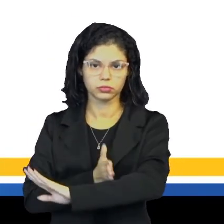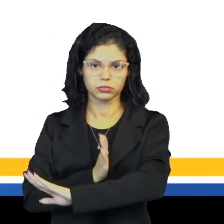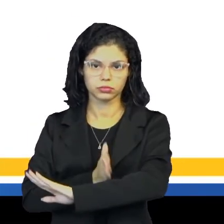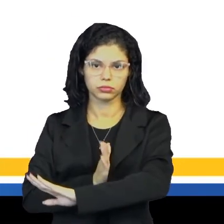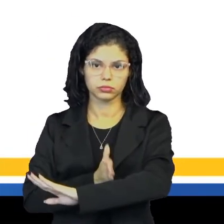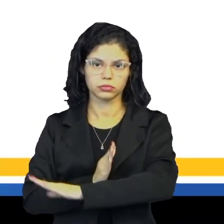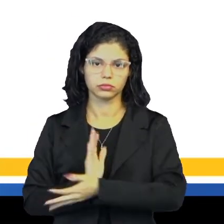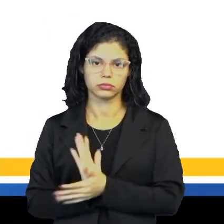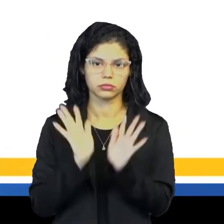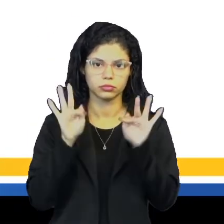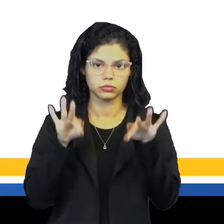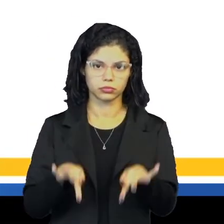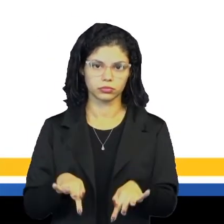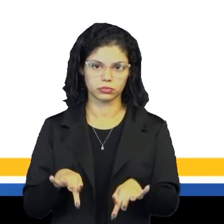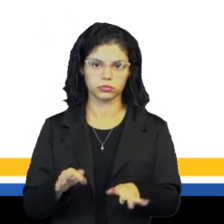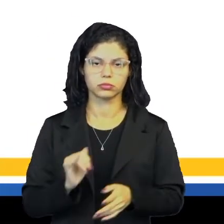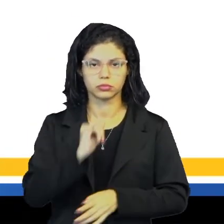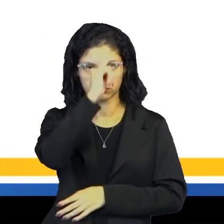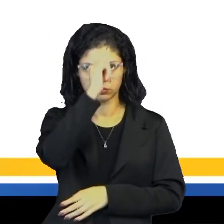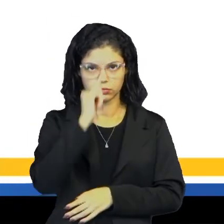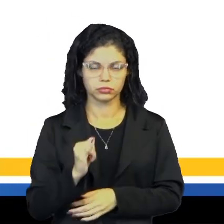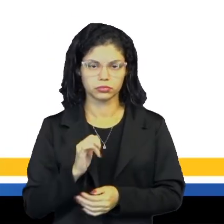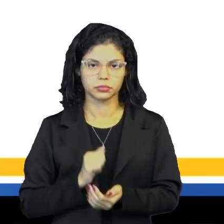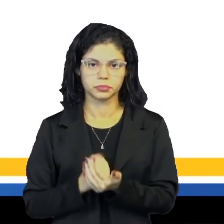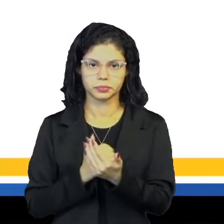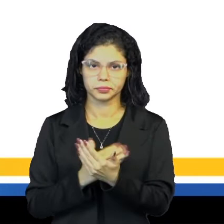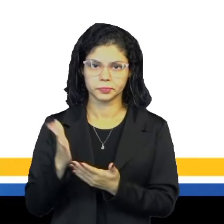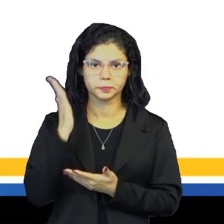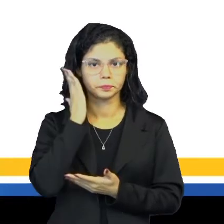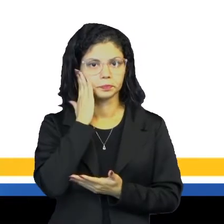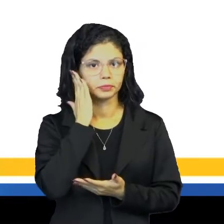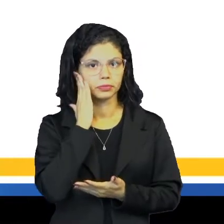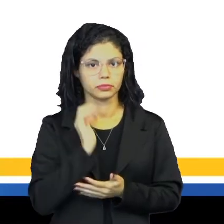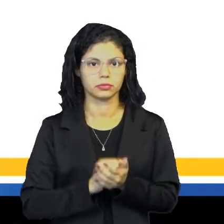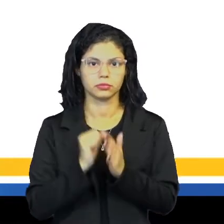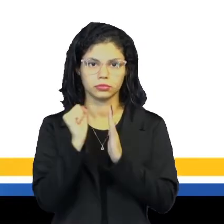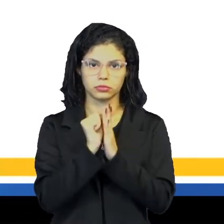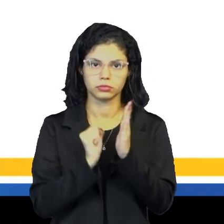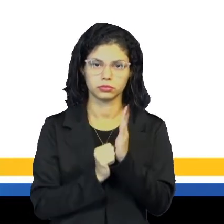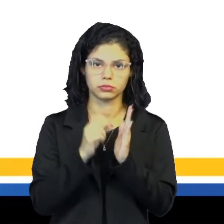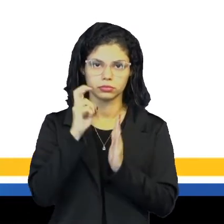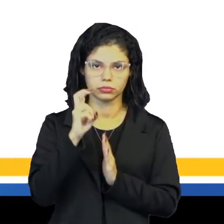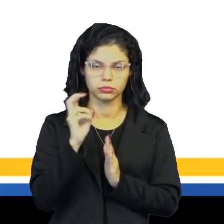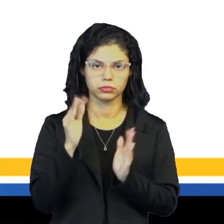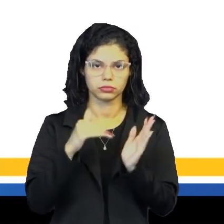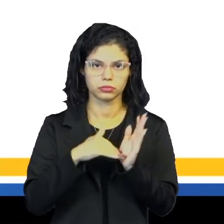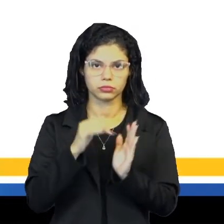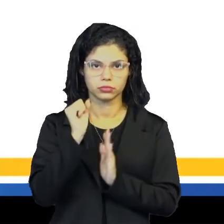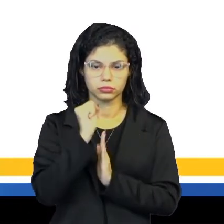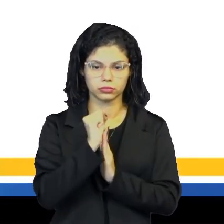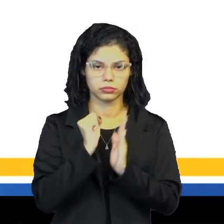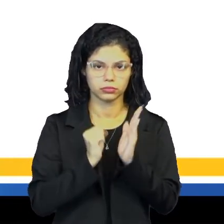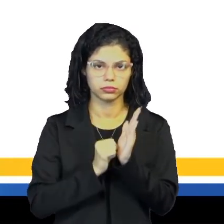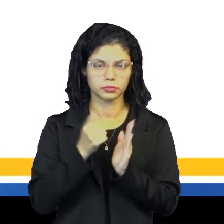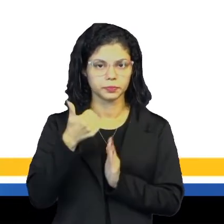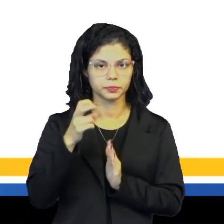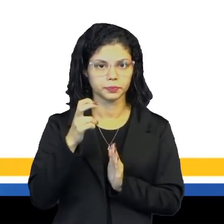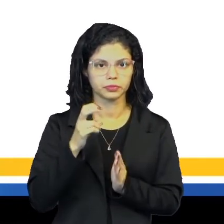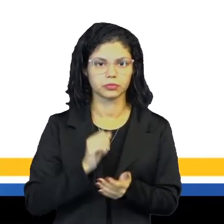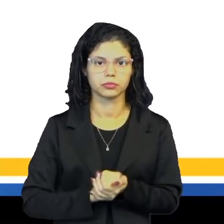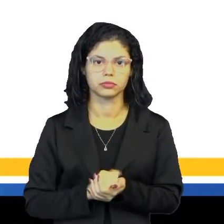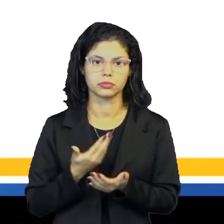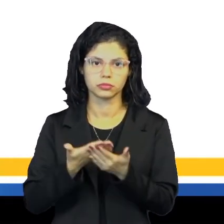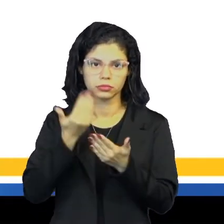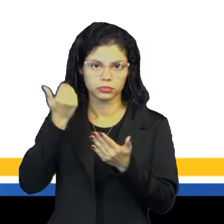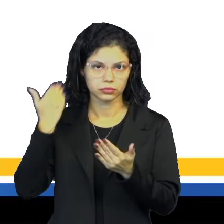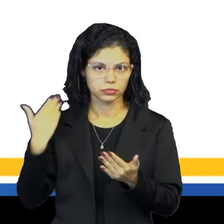final do Império Romano, que compreende os séculos V até o século XV, tá? Na